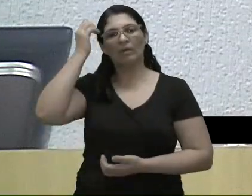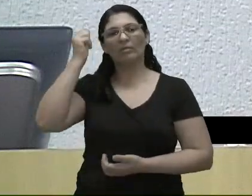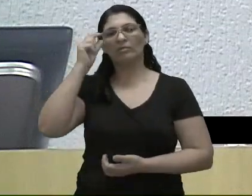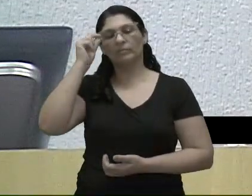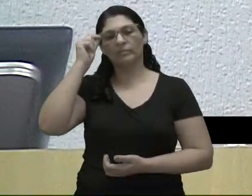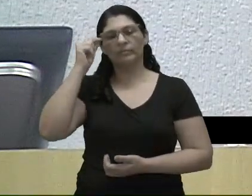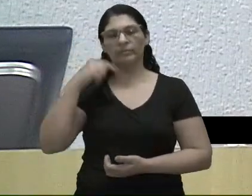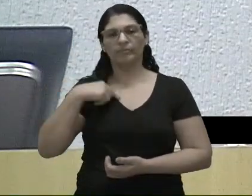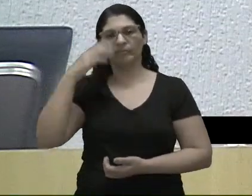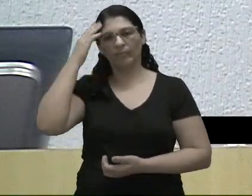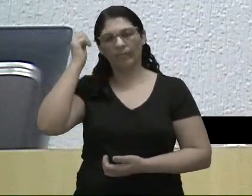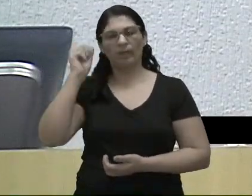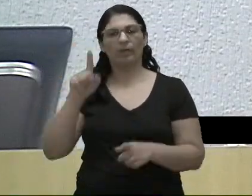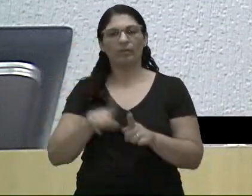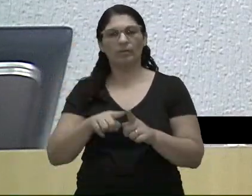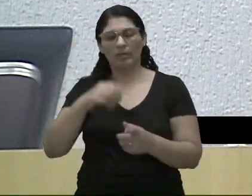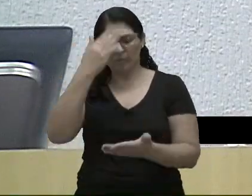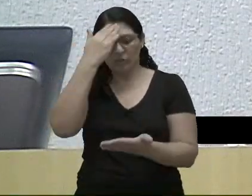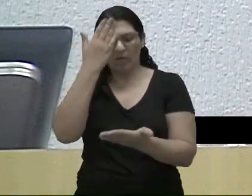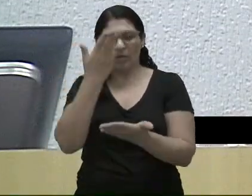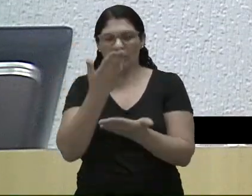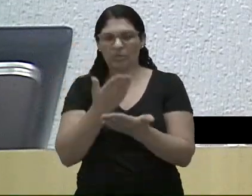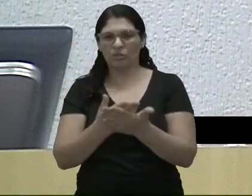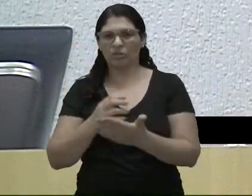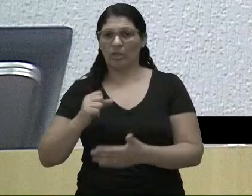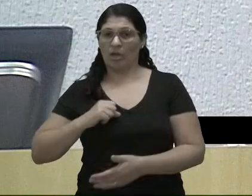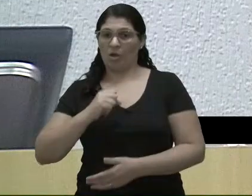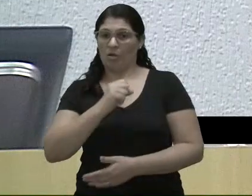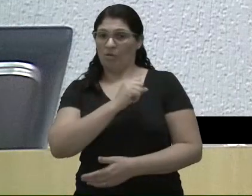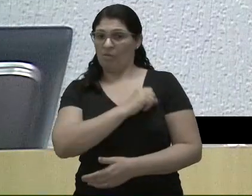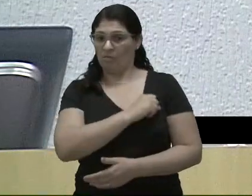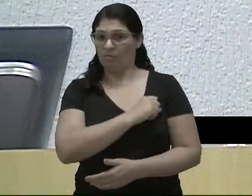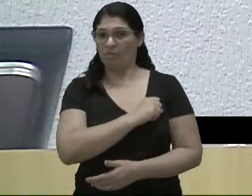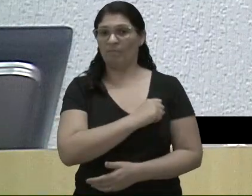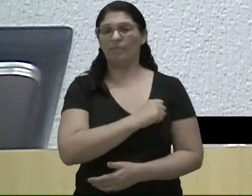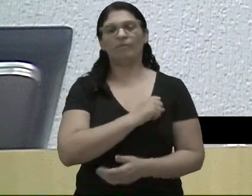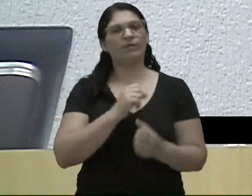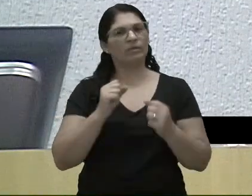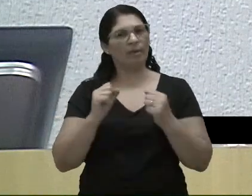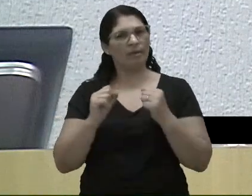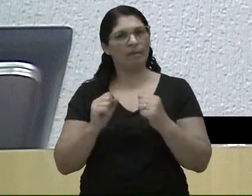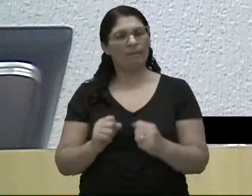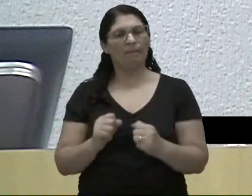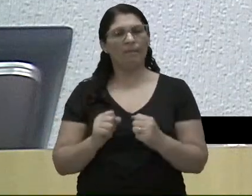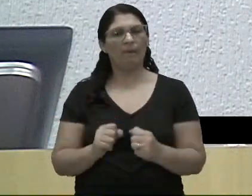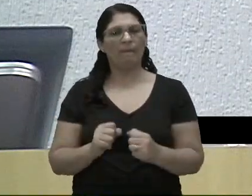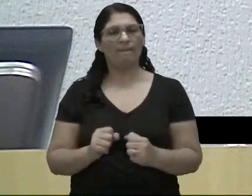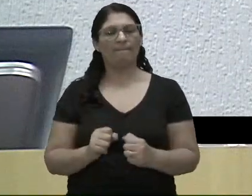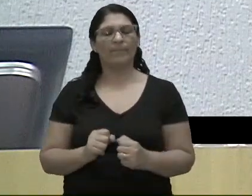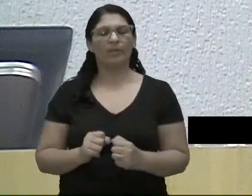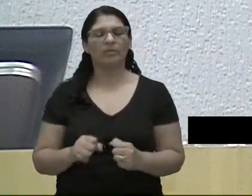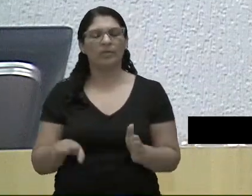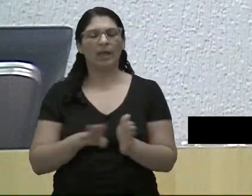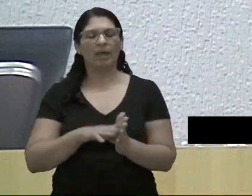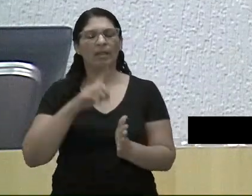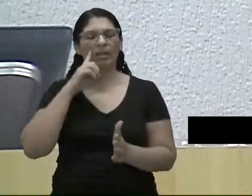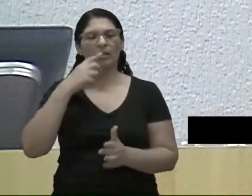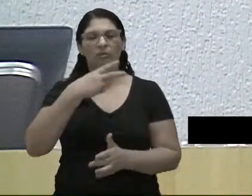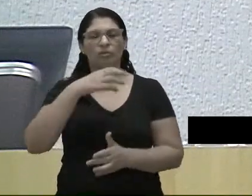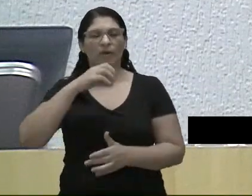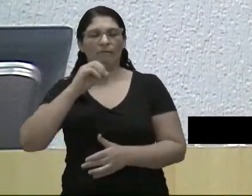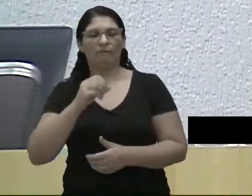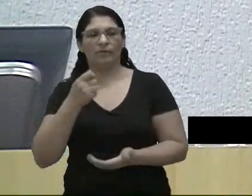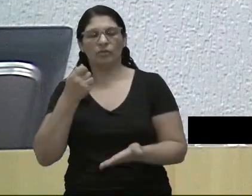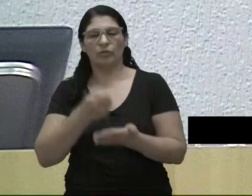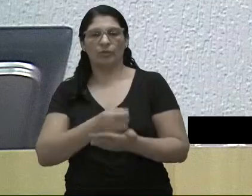né, acreditar. Então que fique aí ao prefeito municipal, né, que ele possa ir, a gente faz esse apelo, que até o dia 20, se for feito o